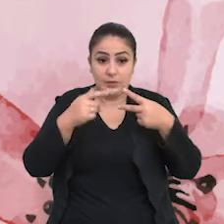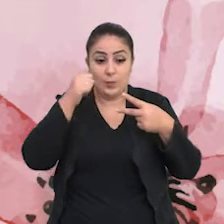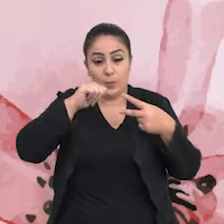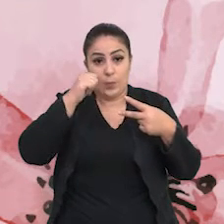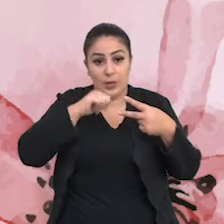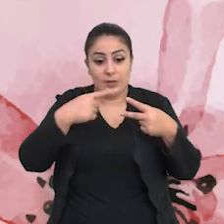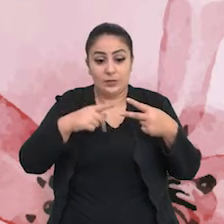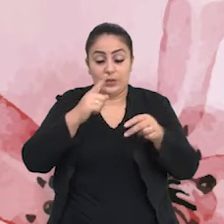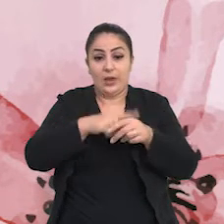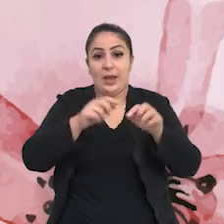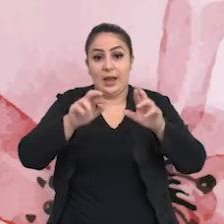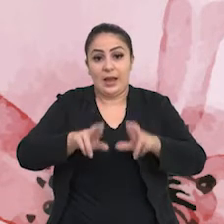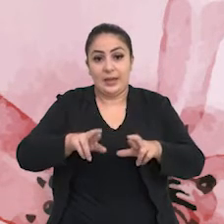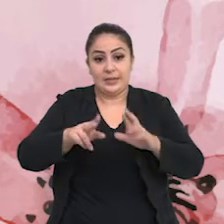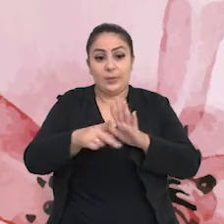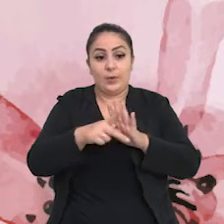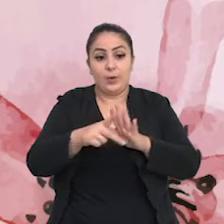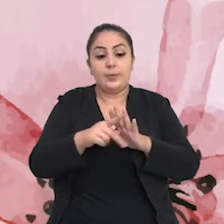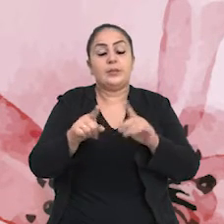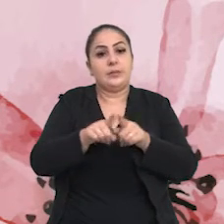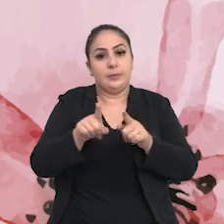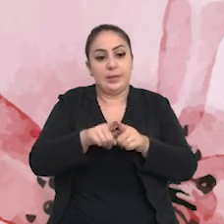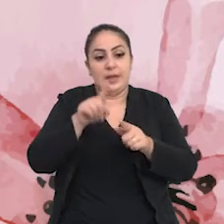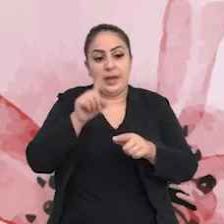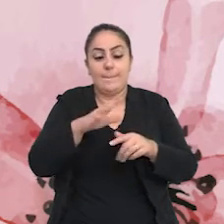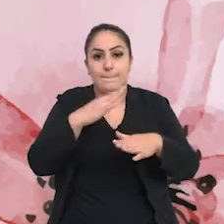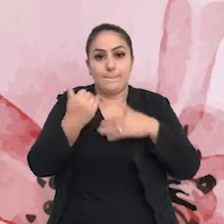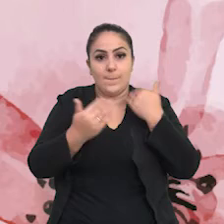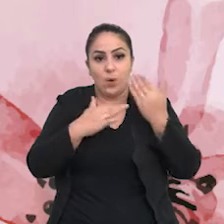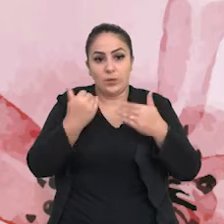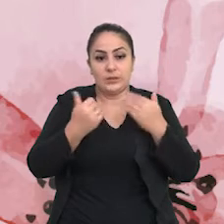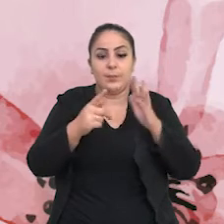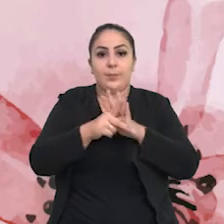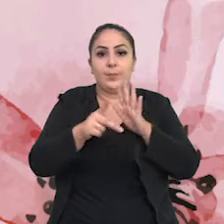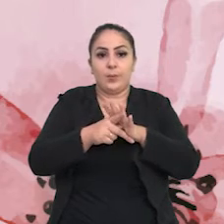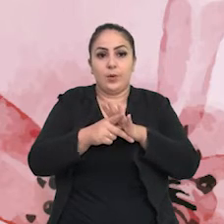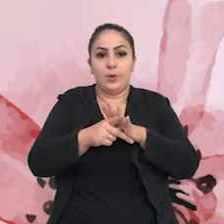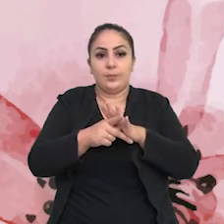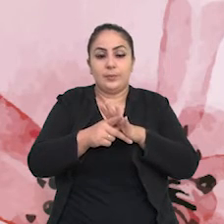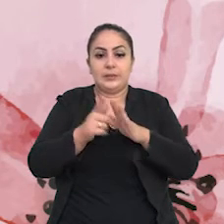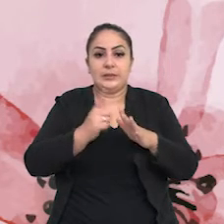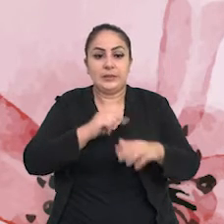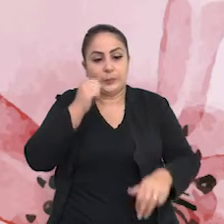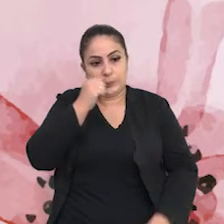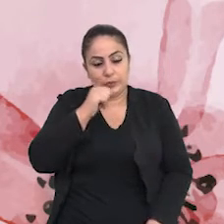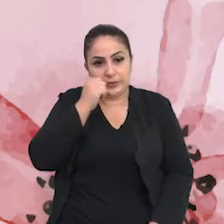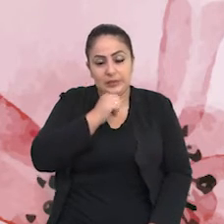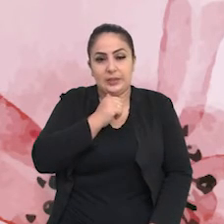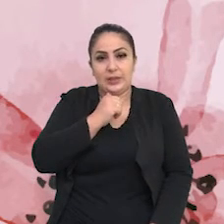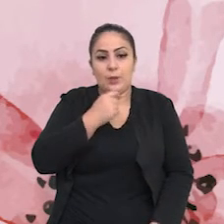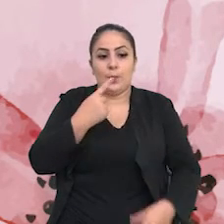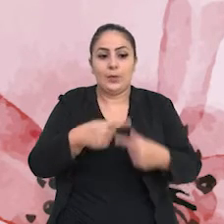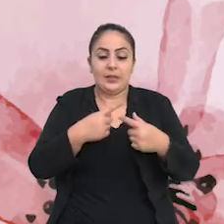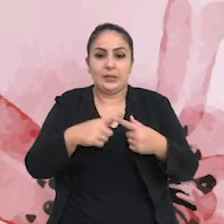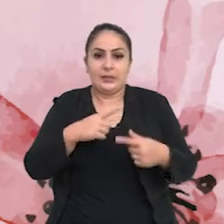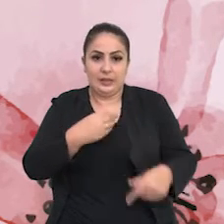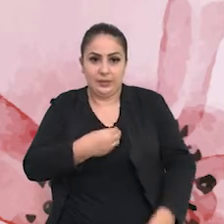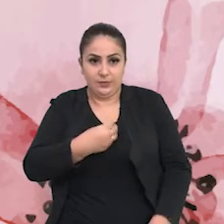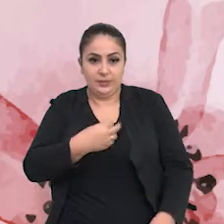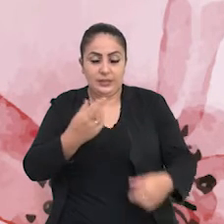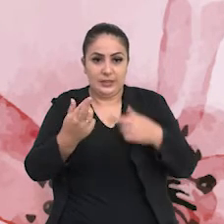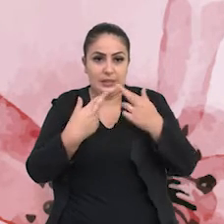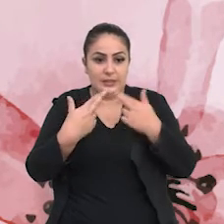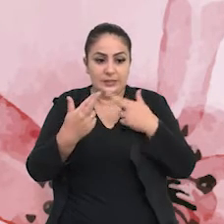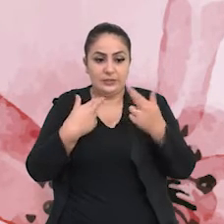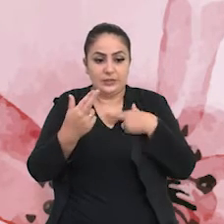reconhece que mulheres no seu território ainda são mortas, né, por serem mulheres, por estarem